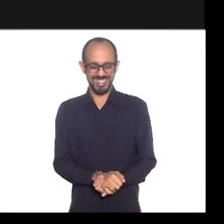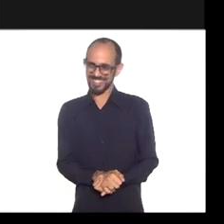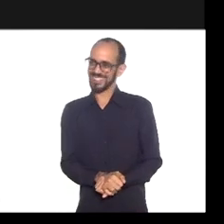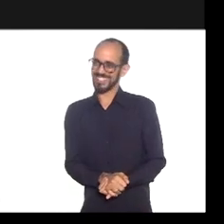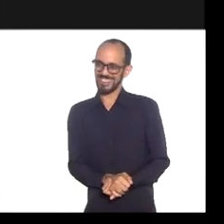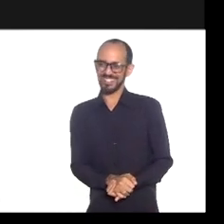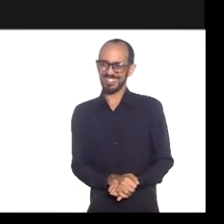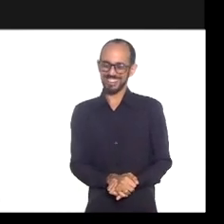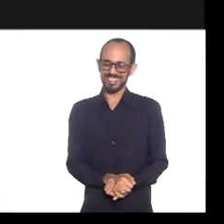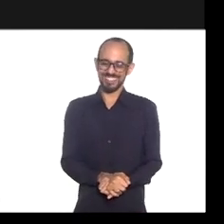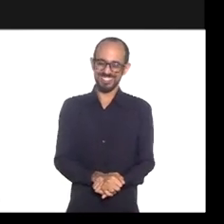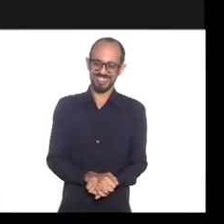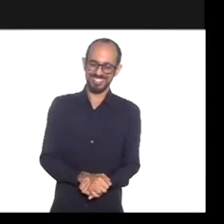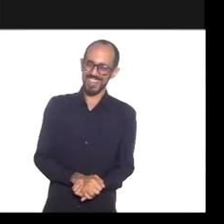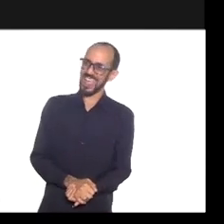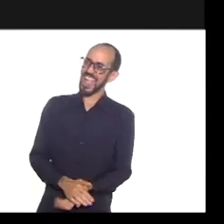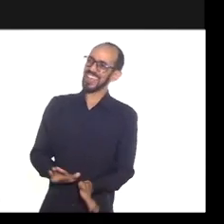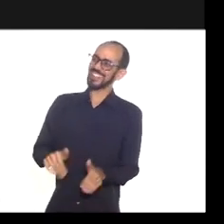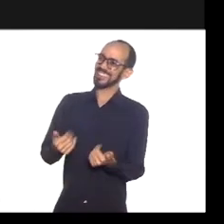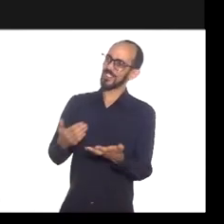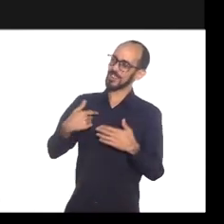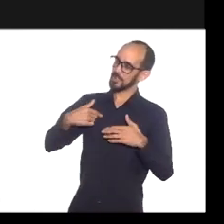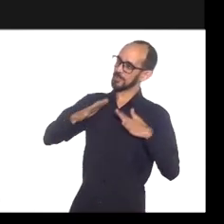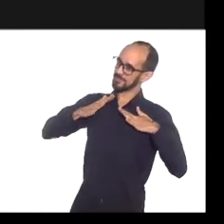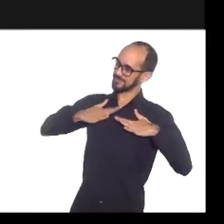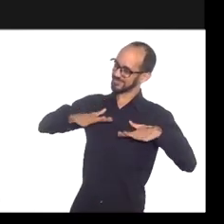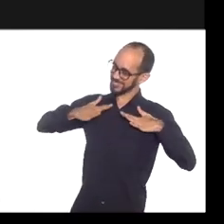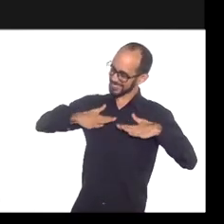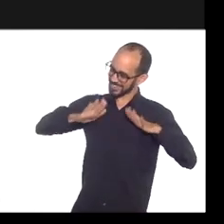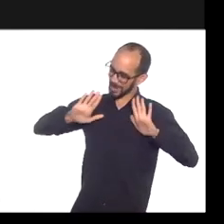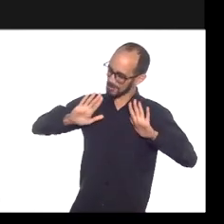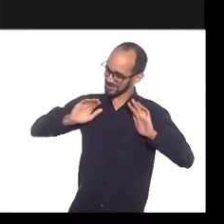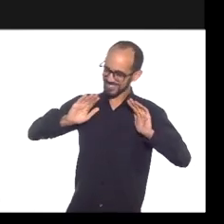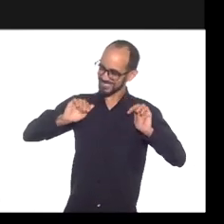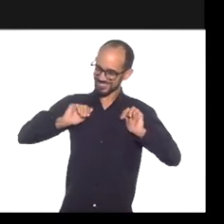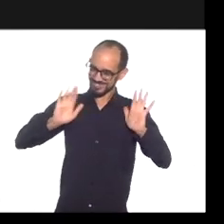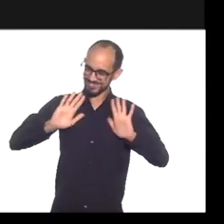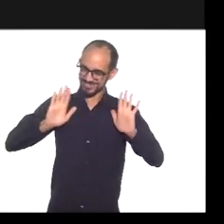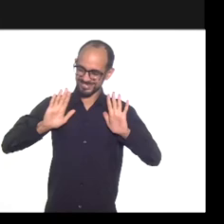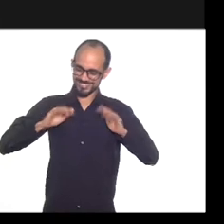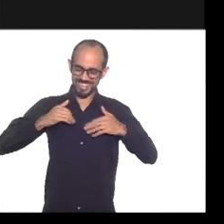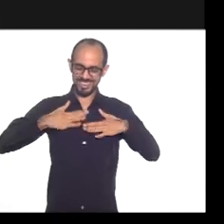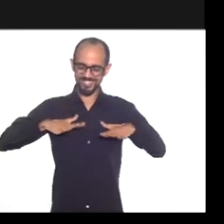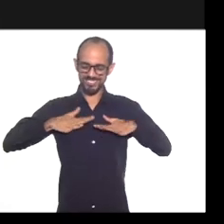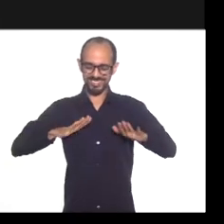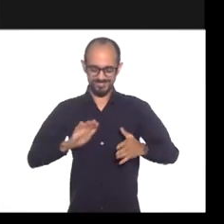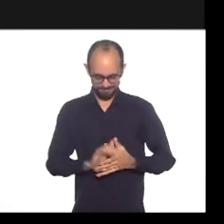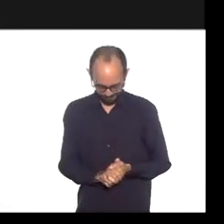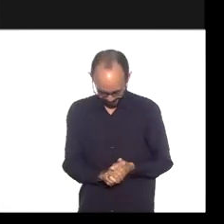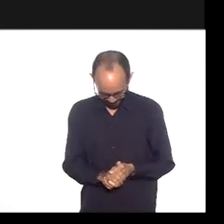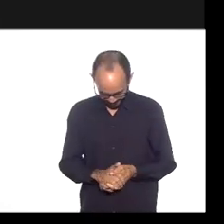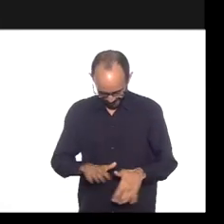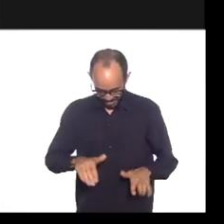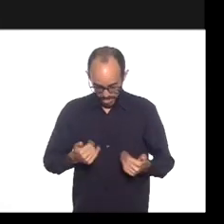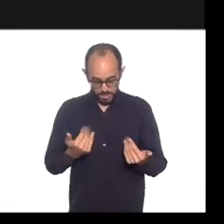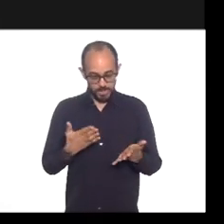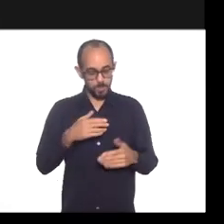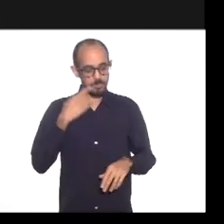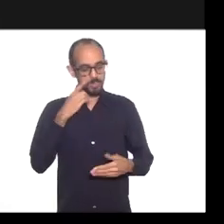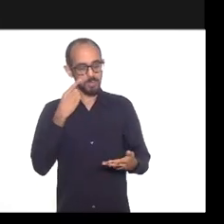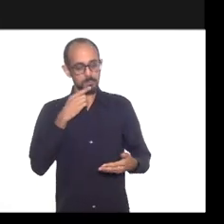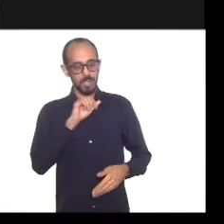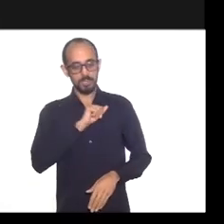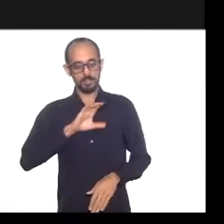Me deixa quieto. Mauro Osório que o deputado André Siciliano,